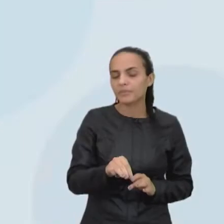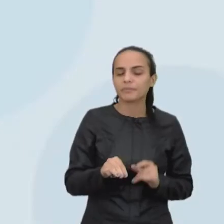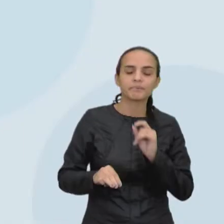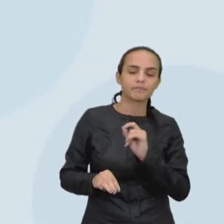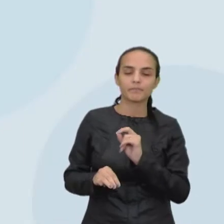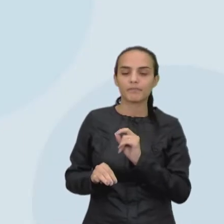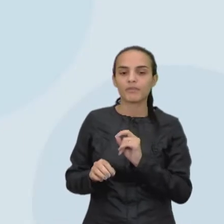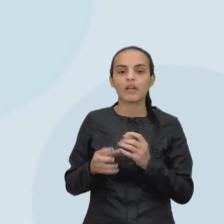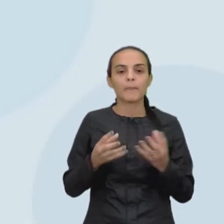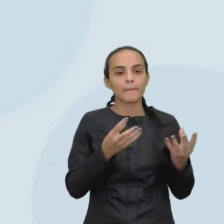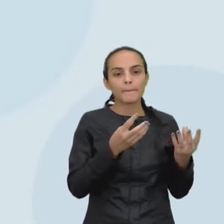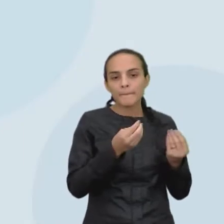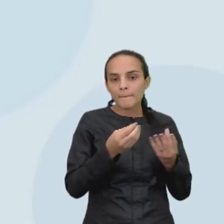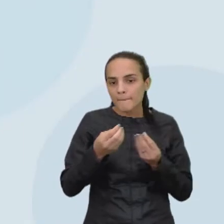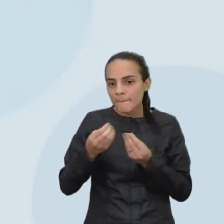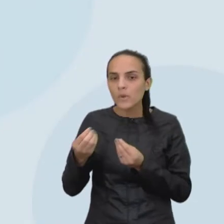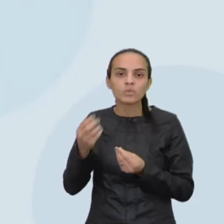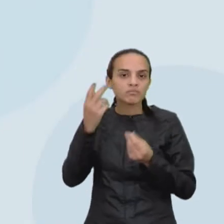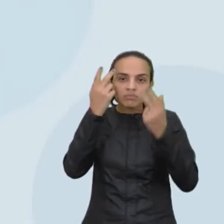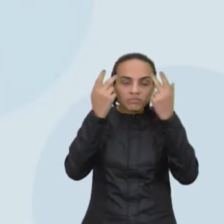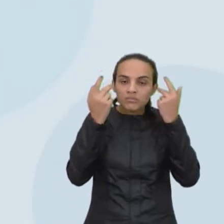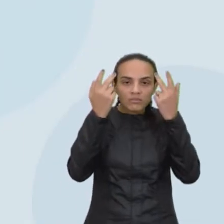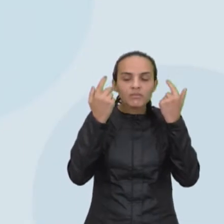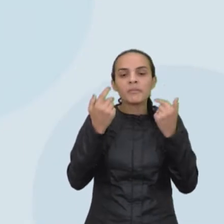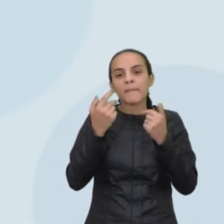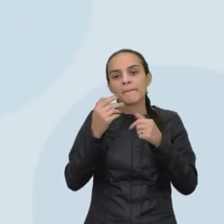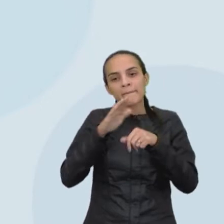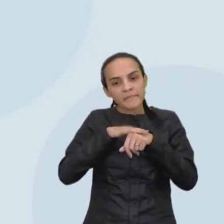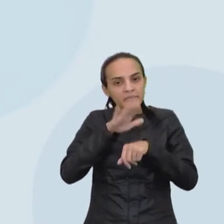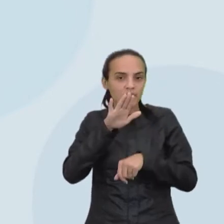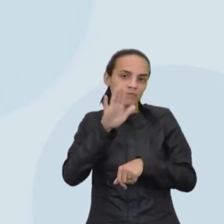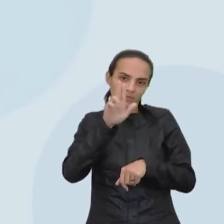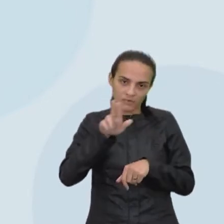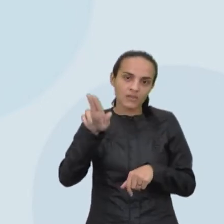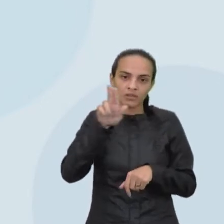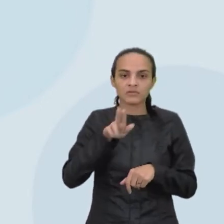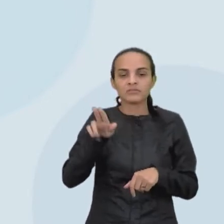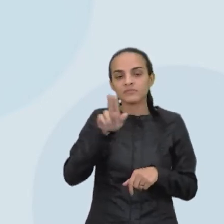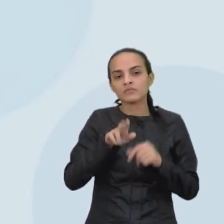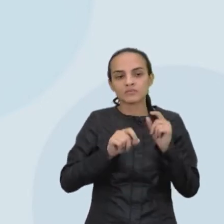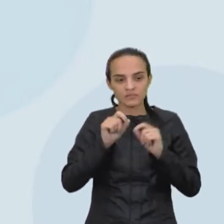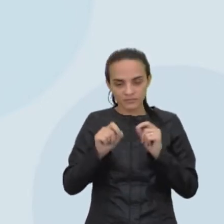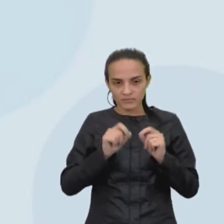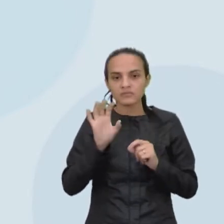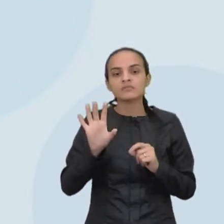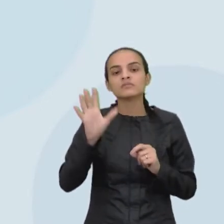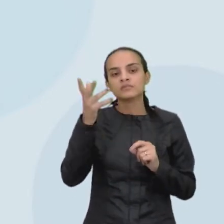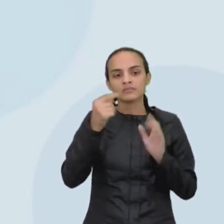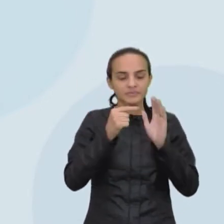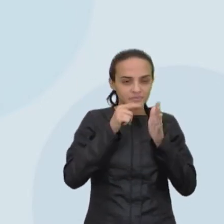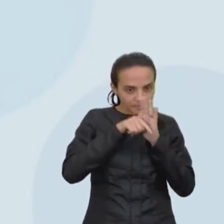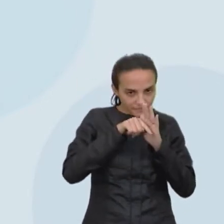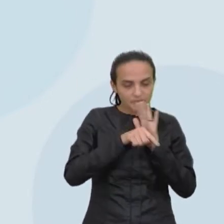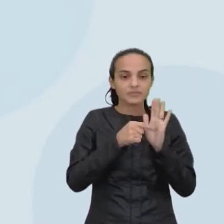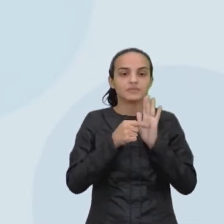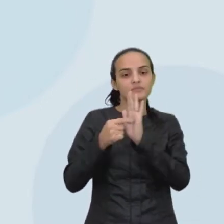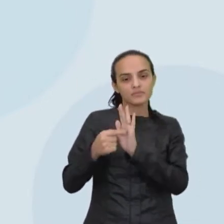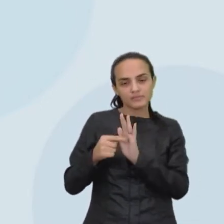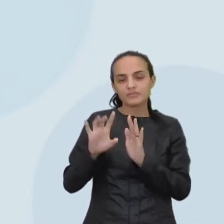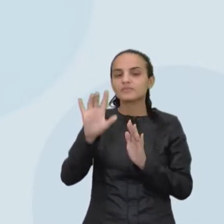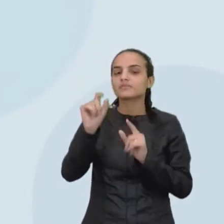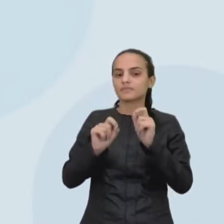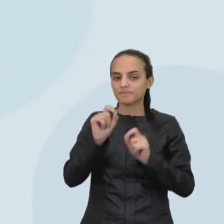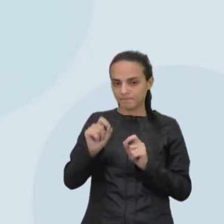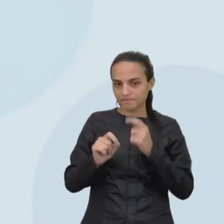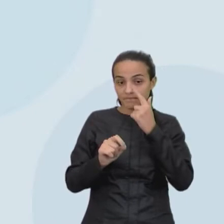ela é muito comum e é mais utilizada, tá? O que acontece com a pesquisa por amostragem?